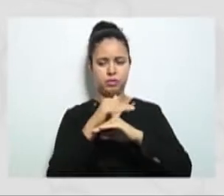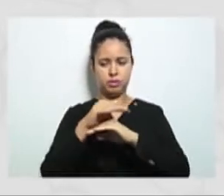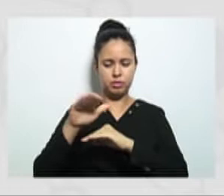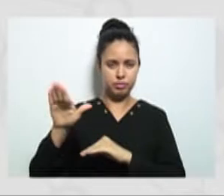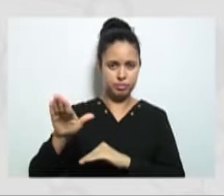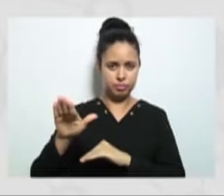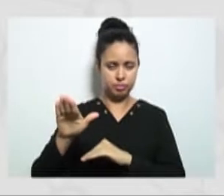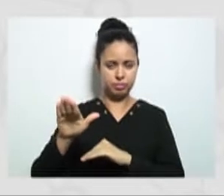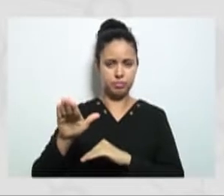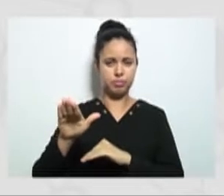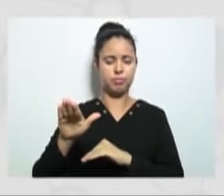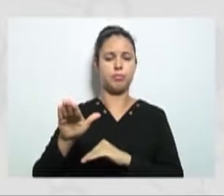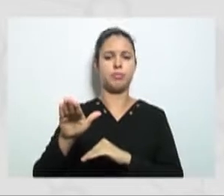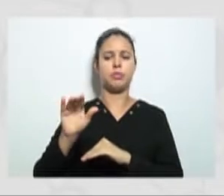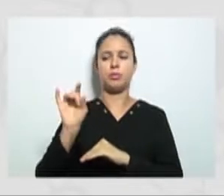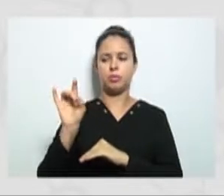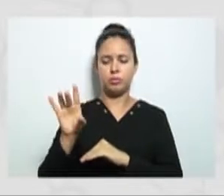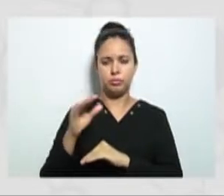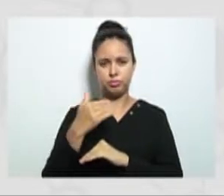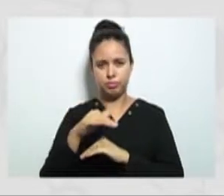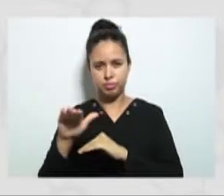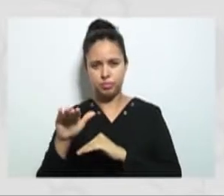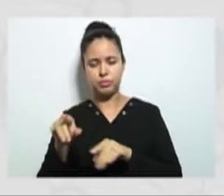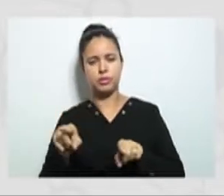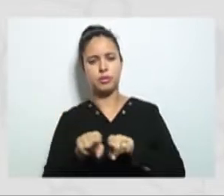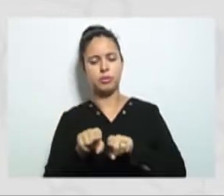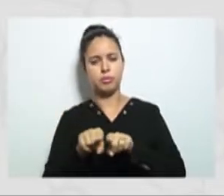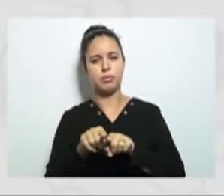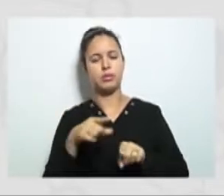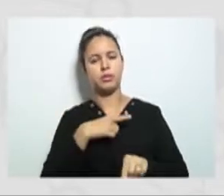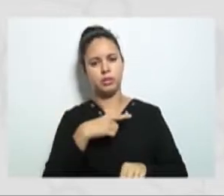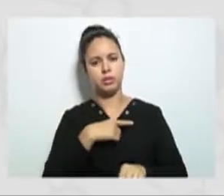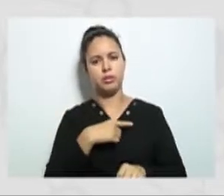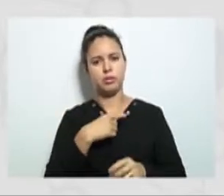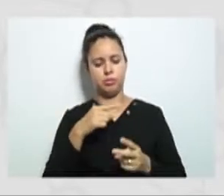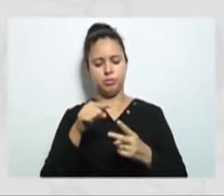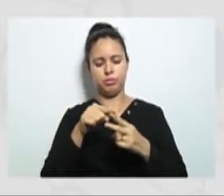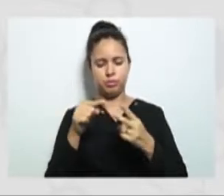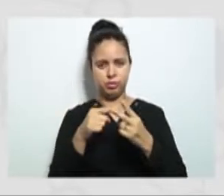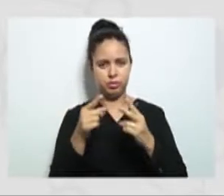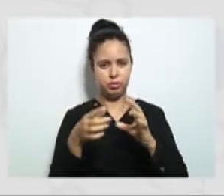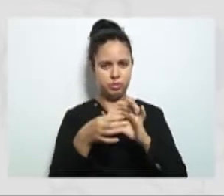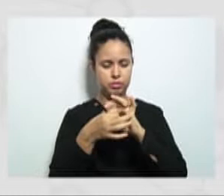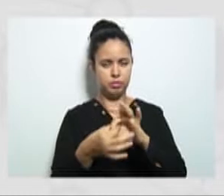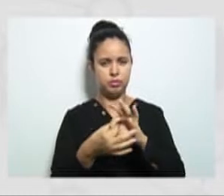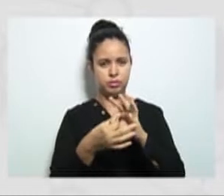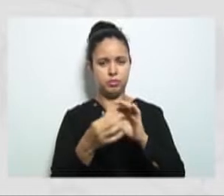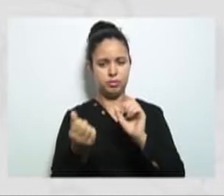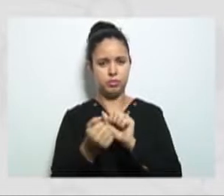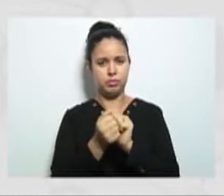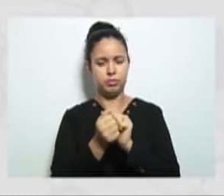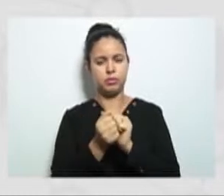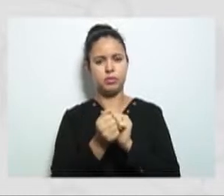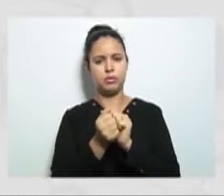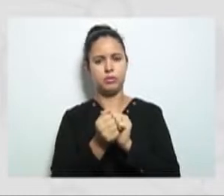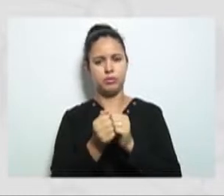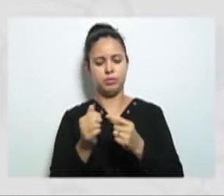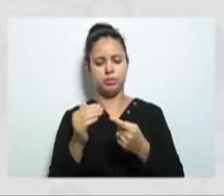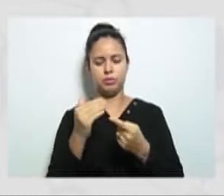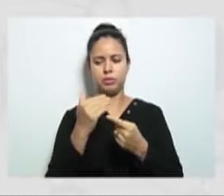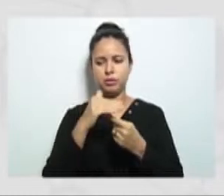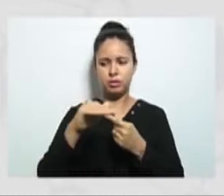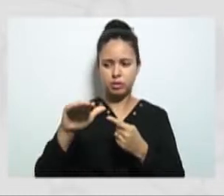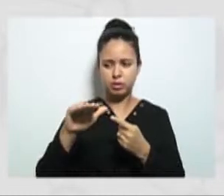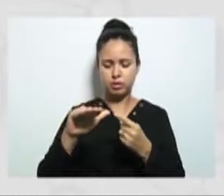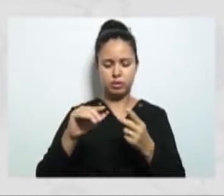dados. De saída, aqueles que só saem, a gente tem os periféricos de entrada e saída. Eles fazem a mesma